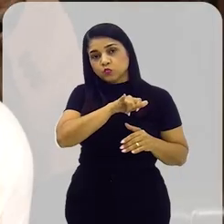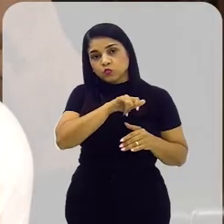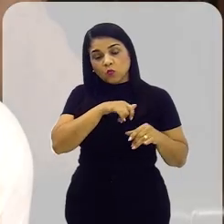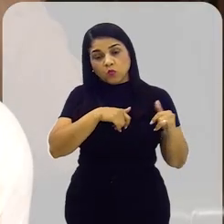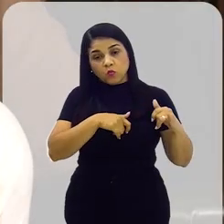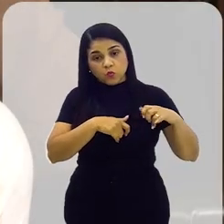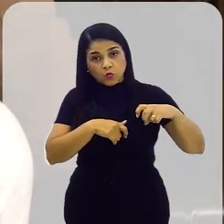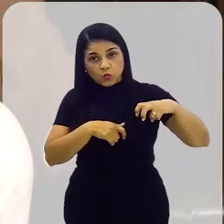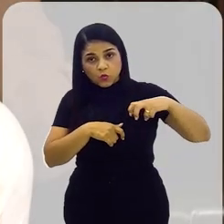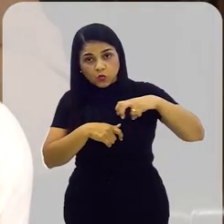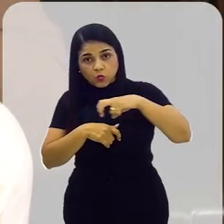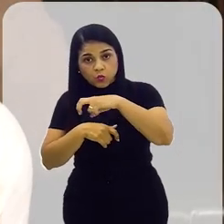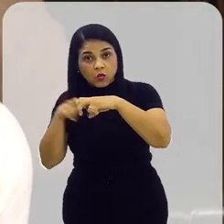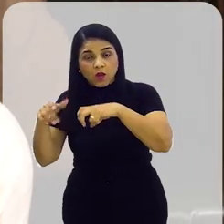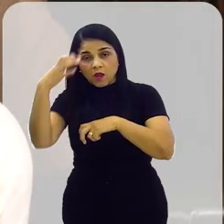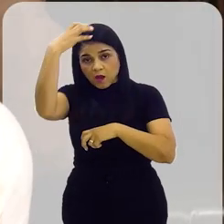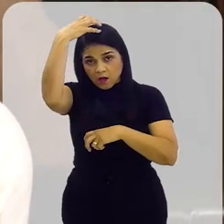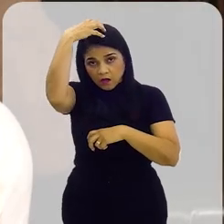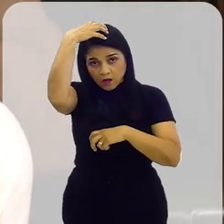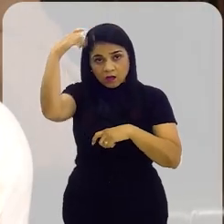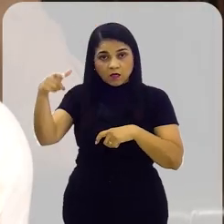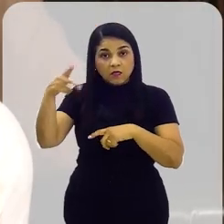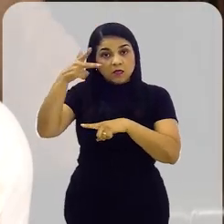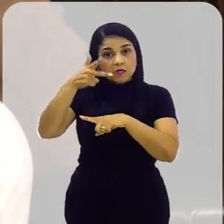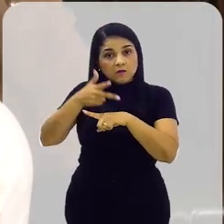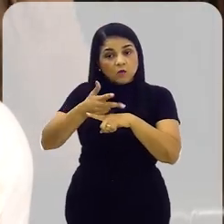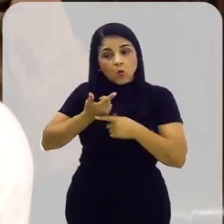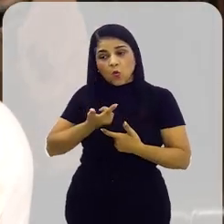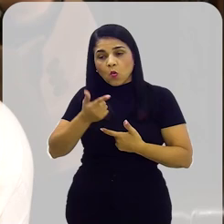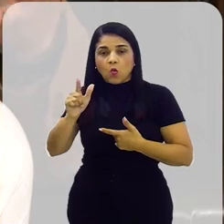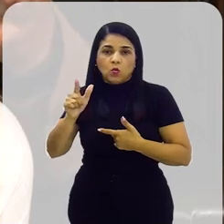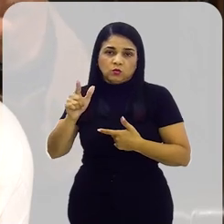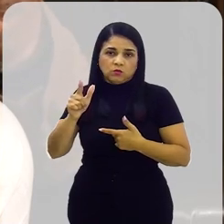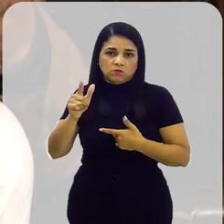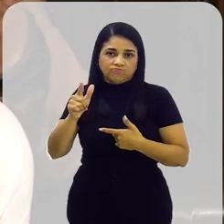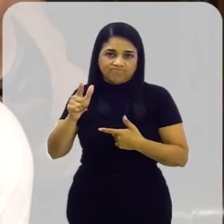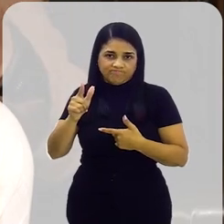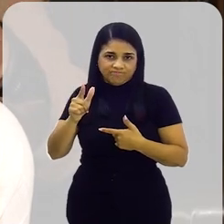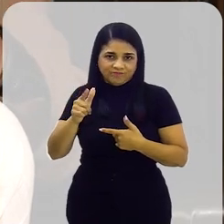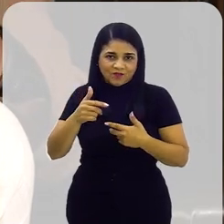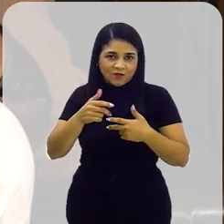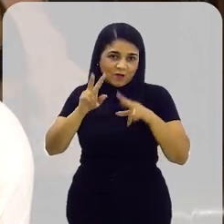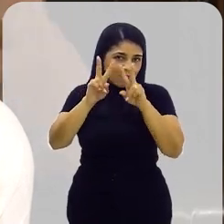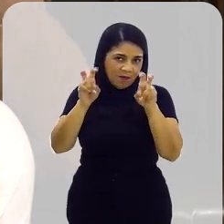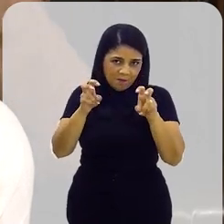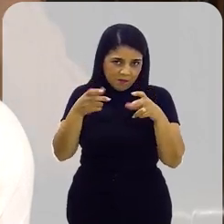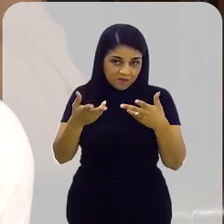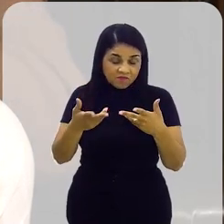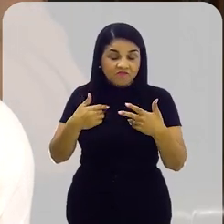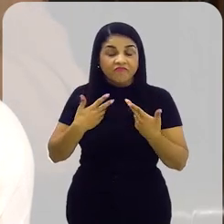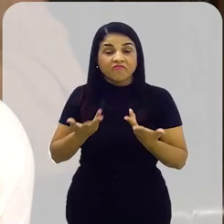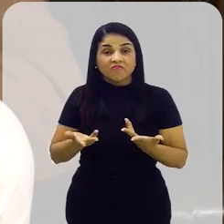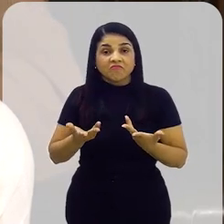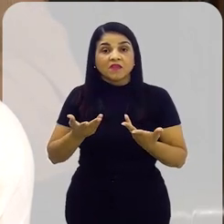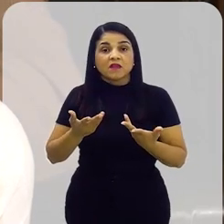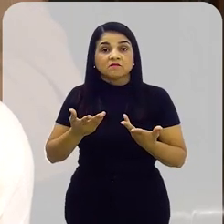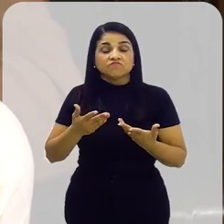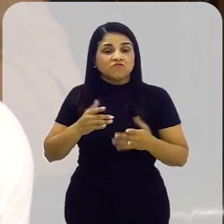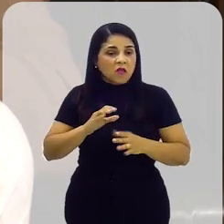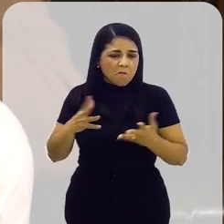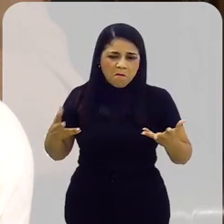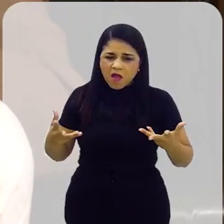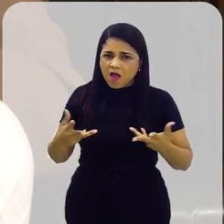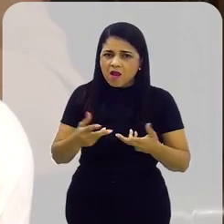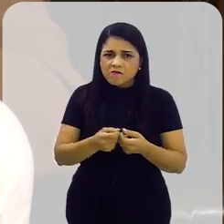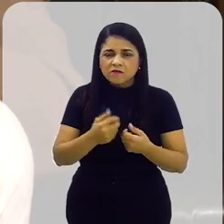Reis fazer uma outra gravação de uma coisa que a gente não esperava. Então Deus faz uma... E lá foi algo